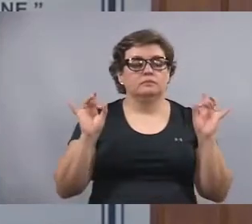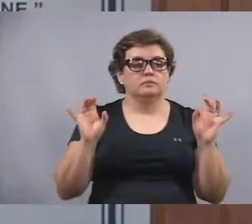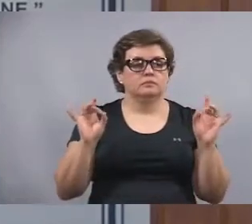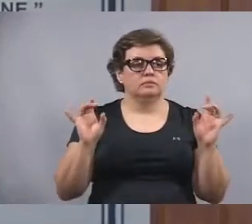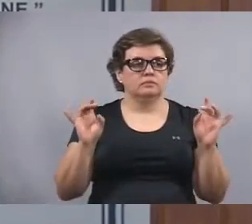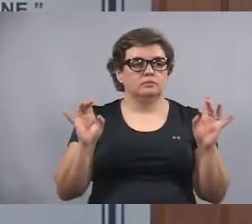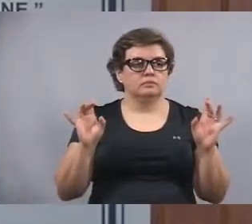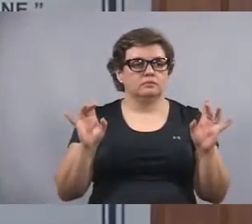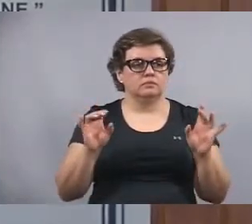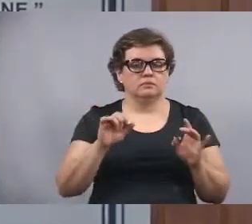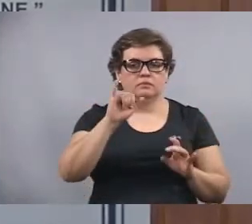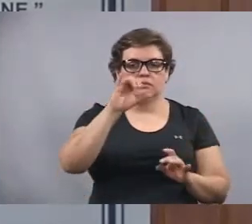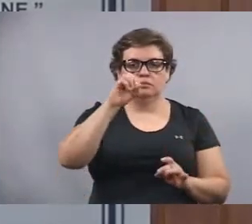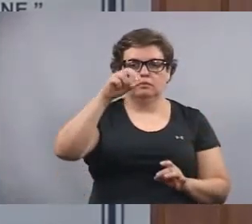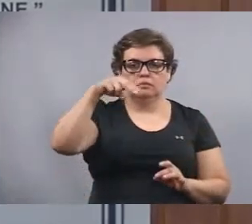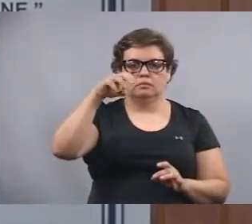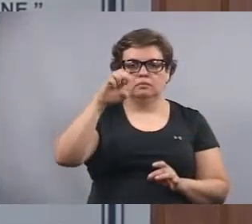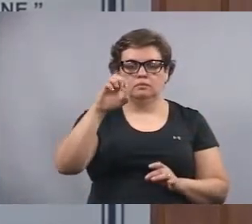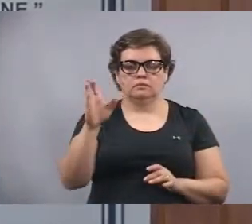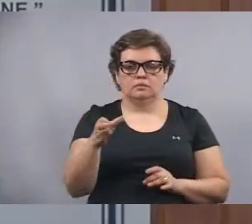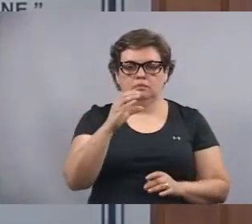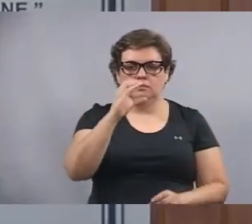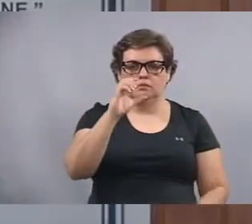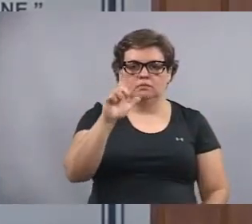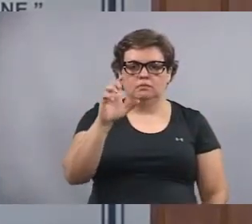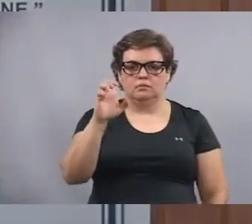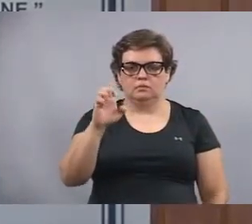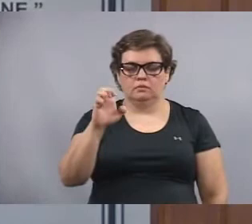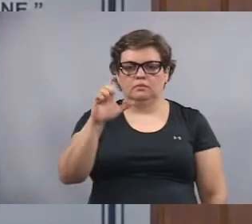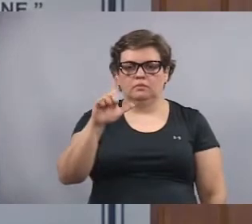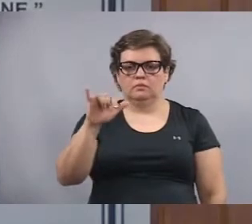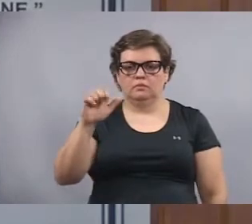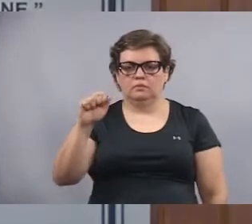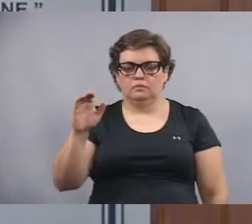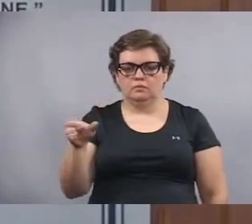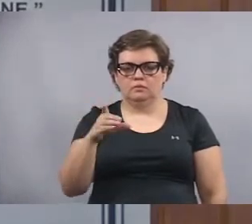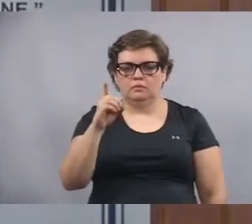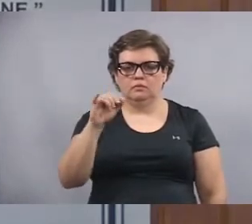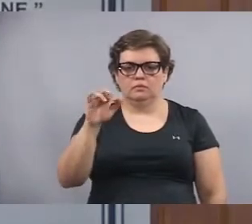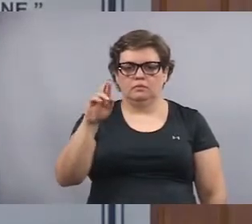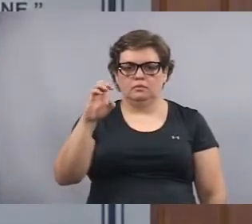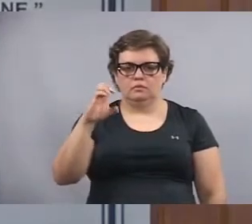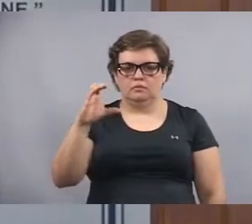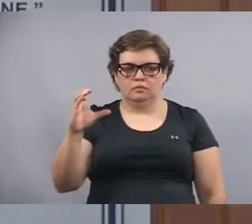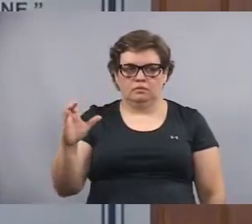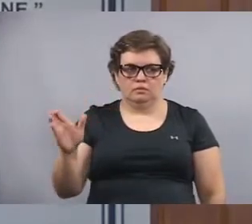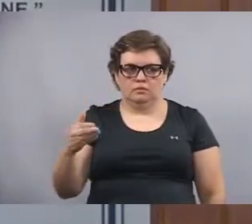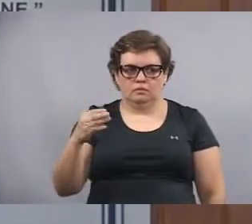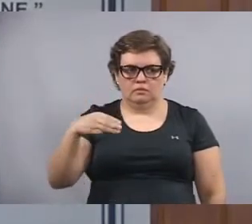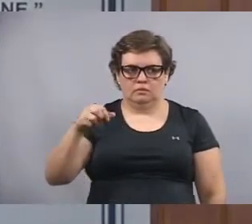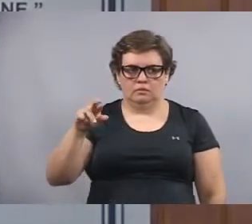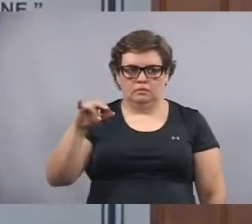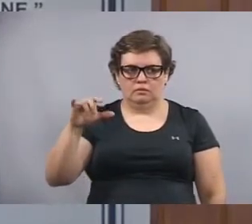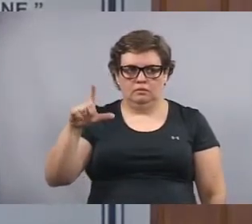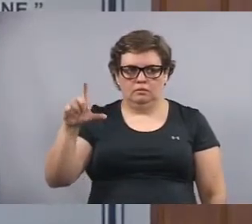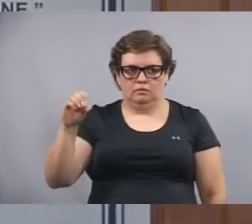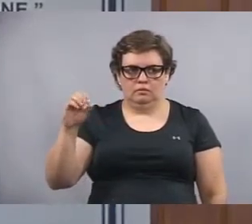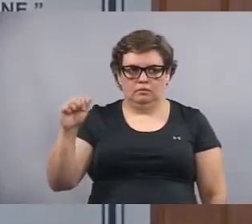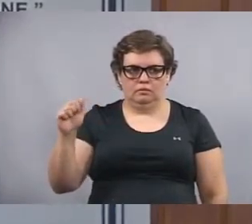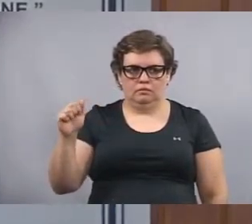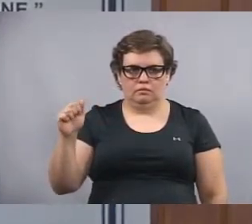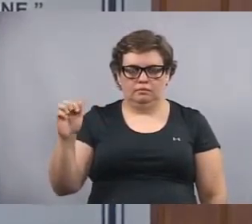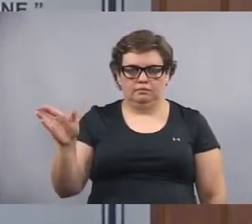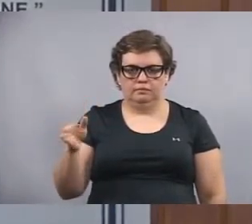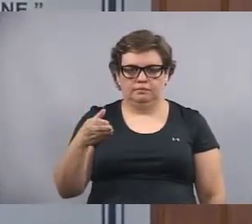especial a Ione, a Clélia, a dona Dirce, a Marilda, a Nilma e todos os